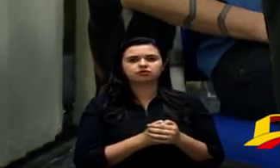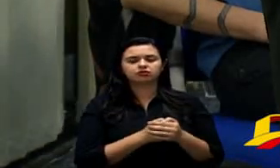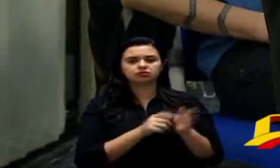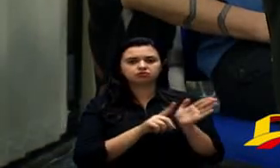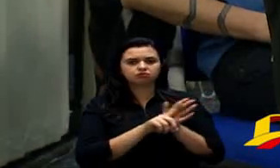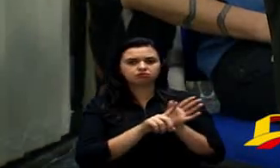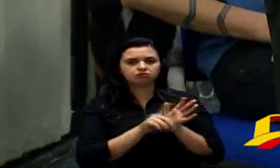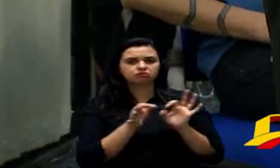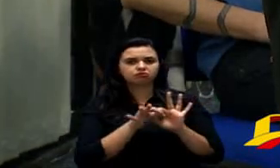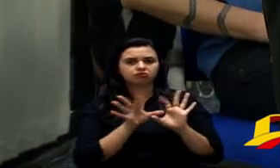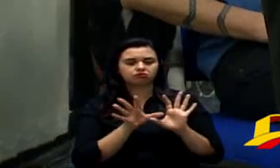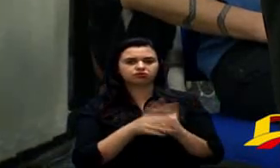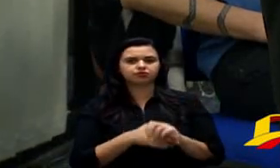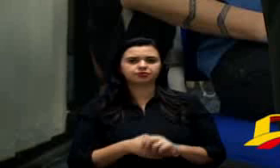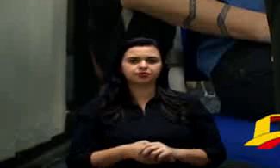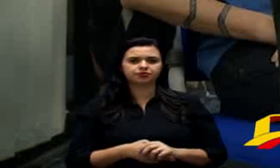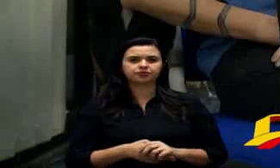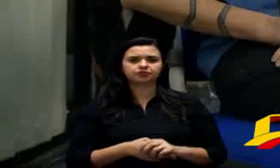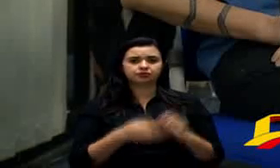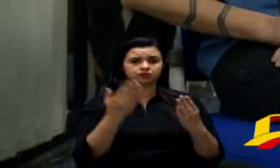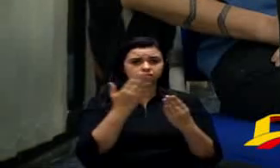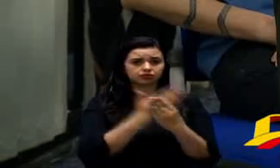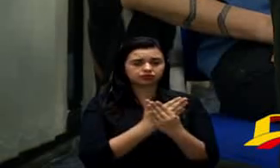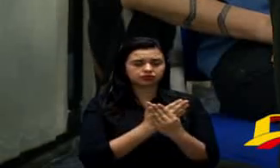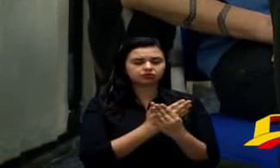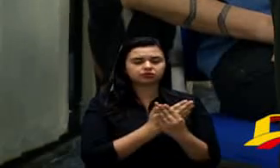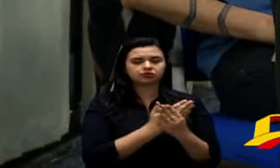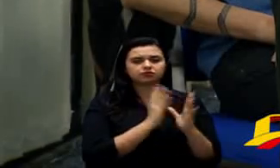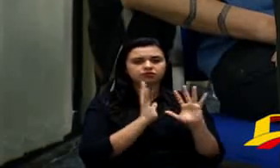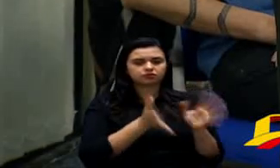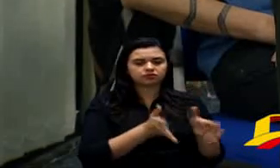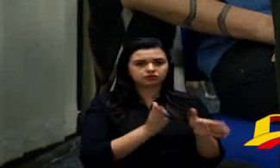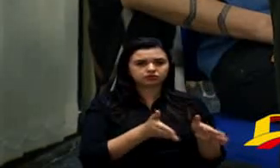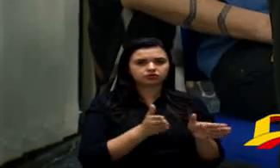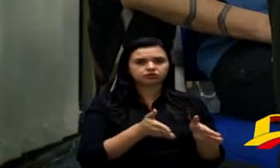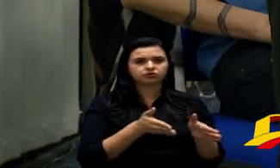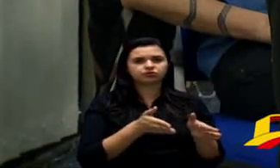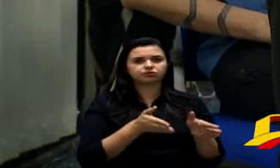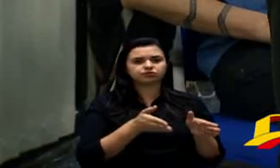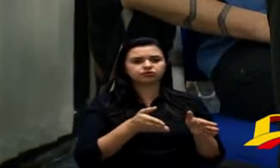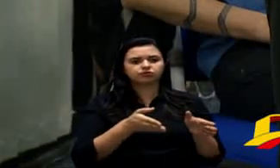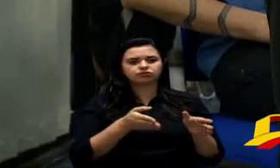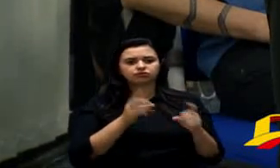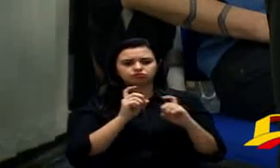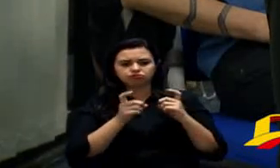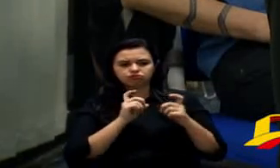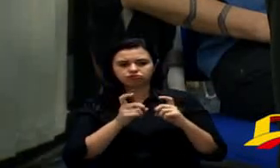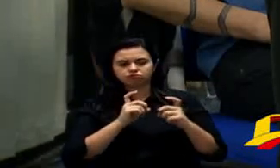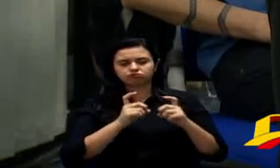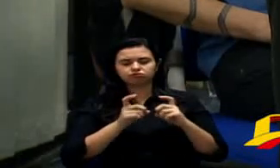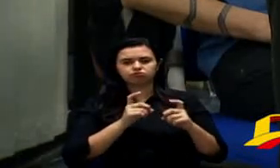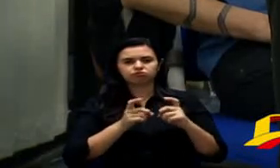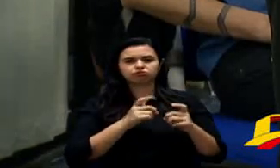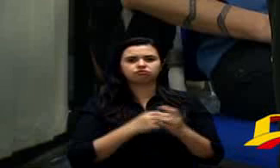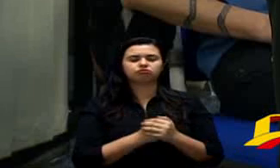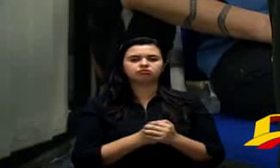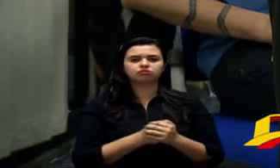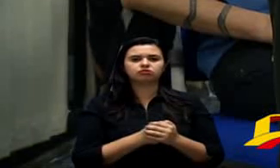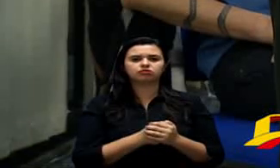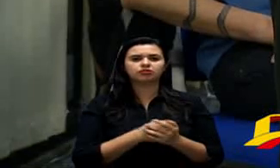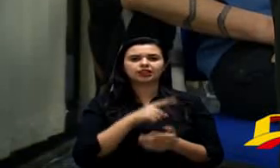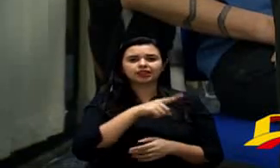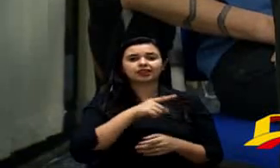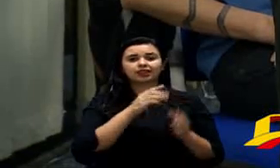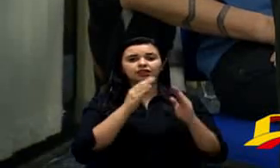Prefeitura. Então, um documento que foi anexado aos autos, a gente ponderou, né, as questões e o Santuário dos Elefantes, eles fizeram